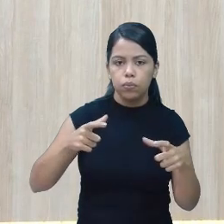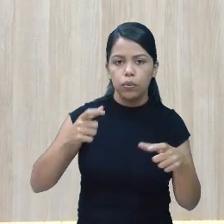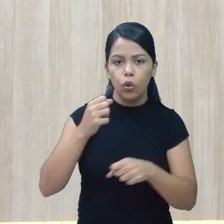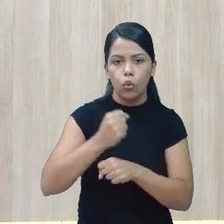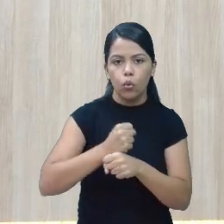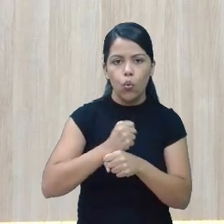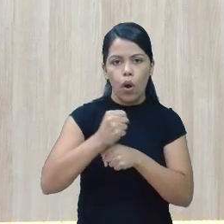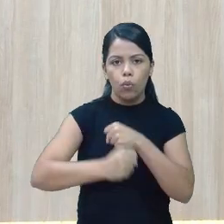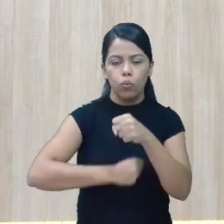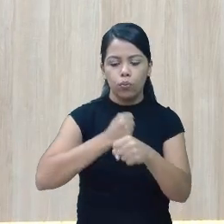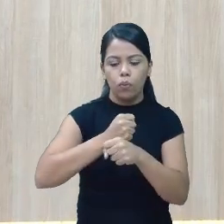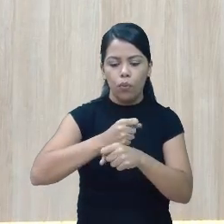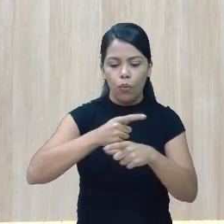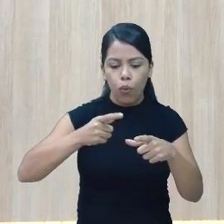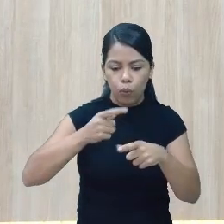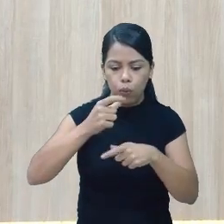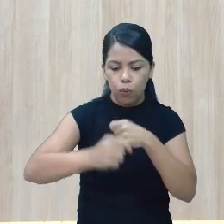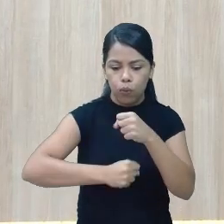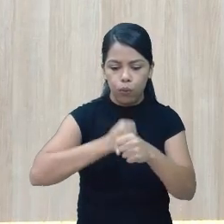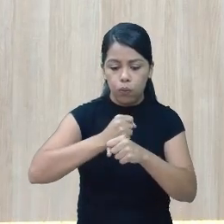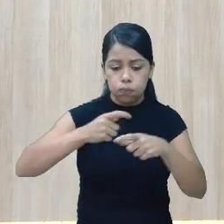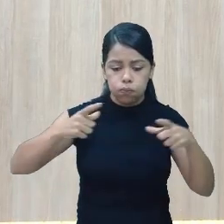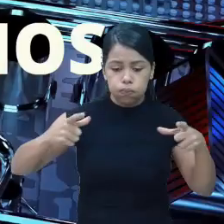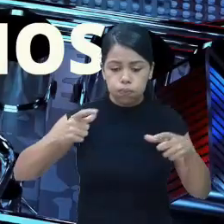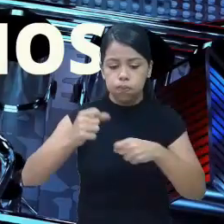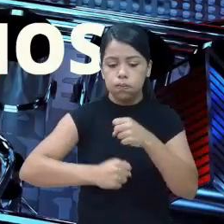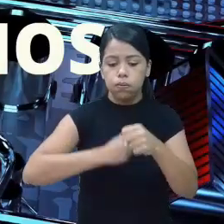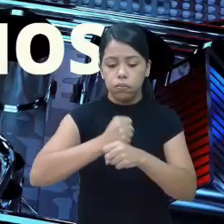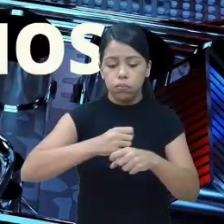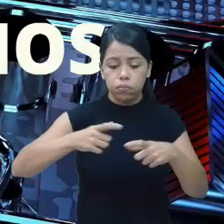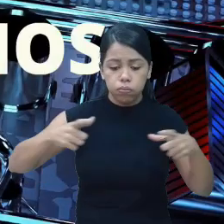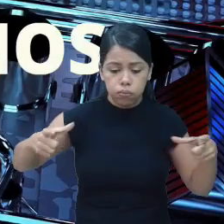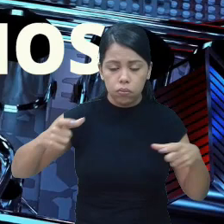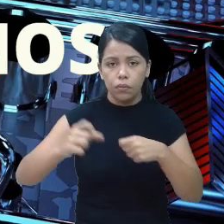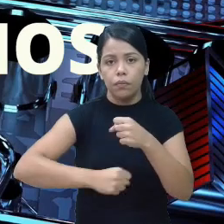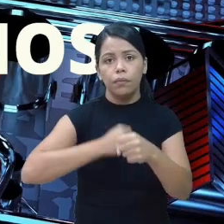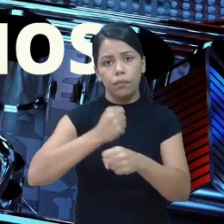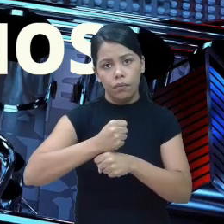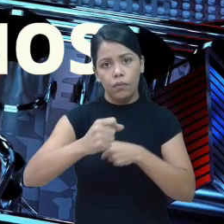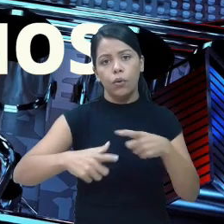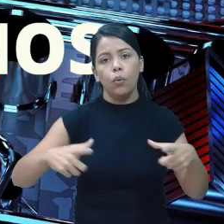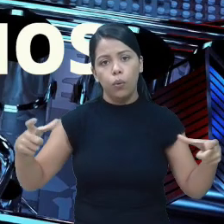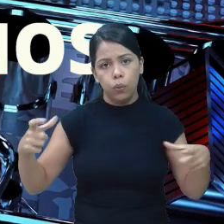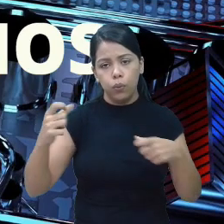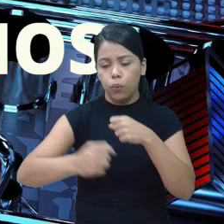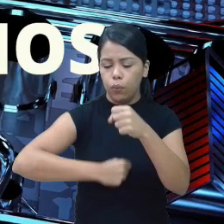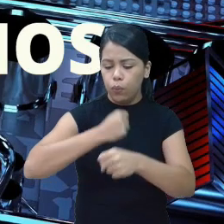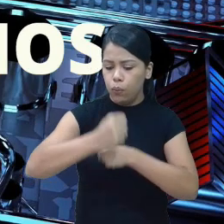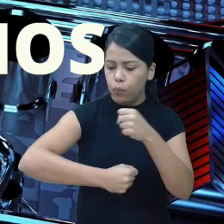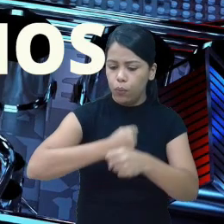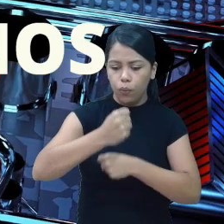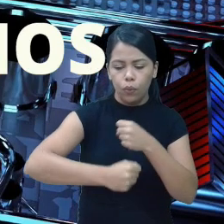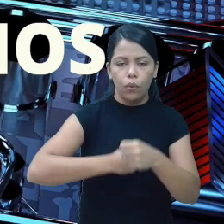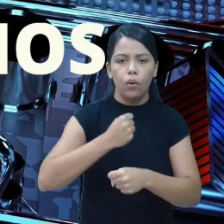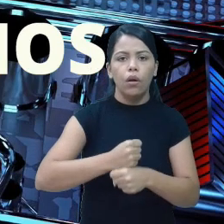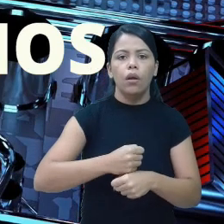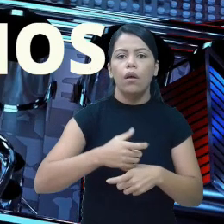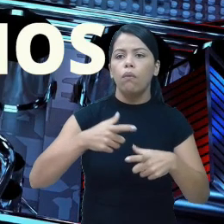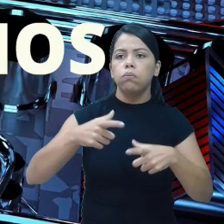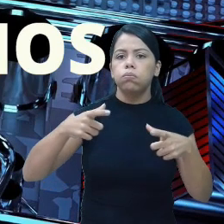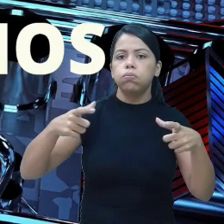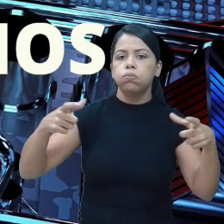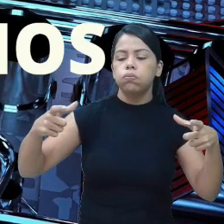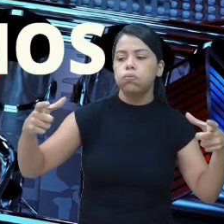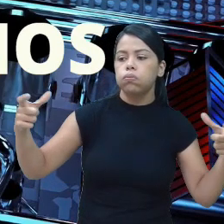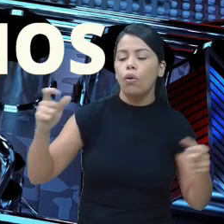ano. Nessas informações que eu tenho aqui, ó, que a produção de dados dobra a cada 2 anos, ou seja, o que a gente vai